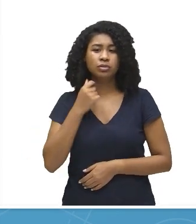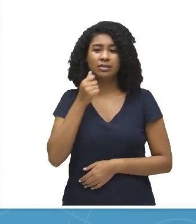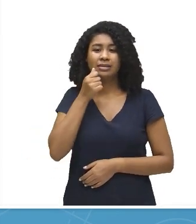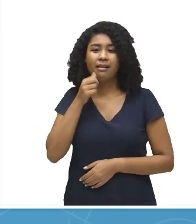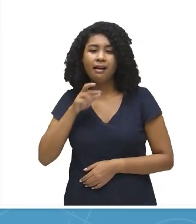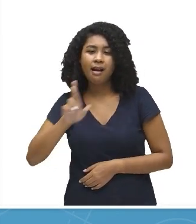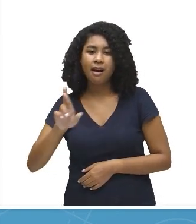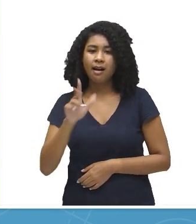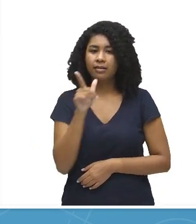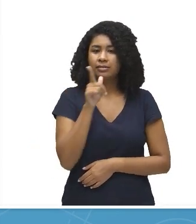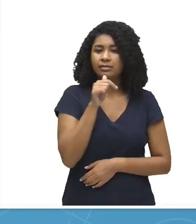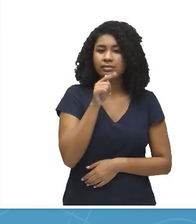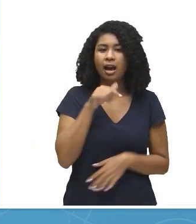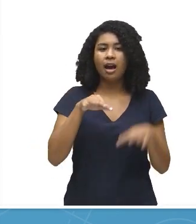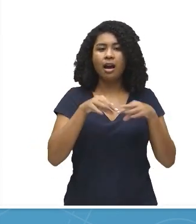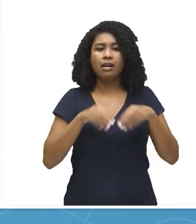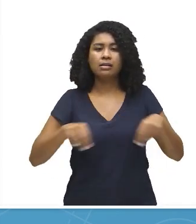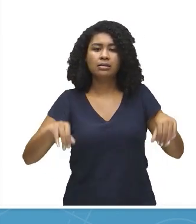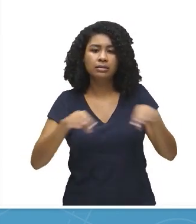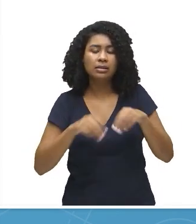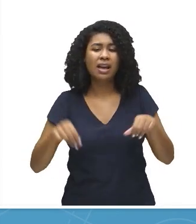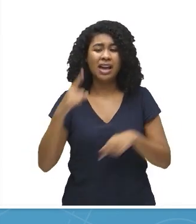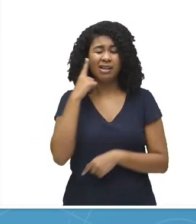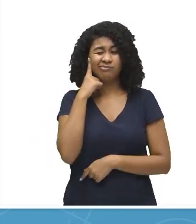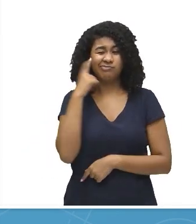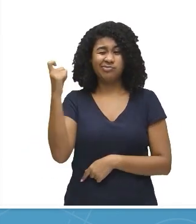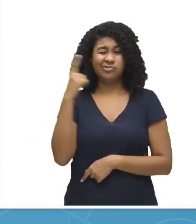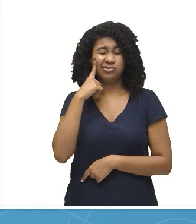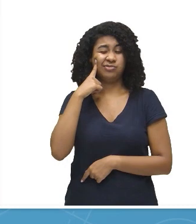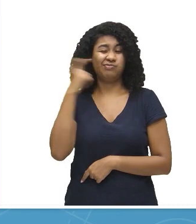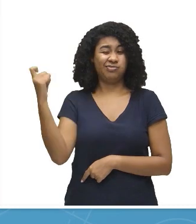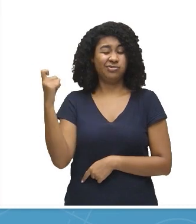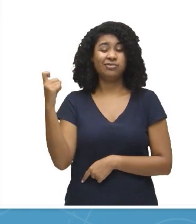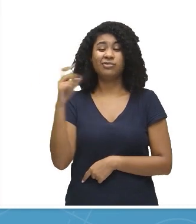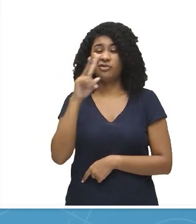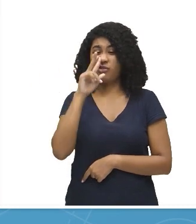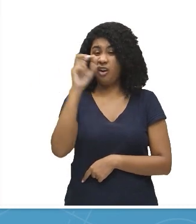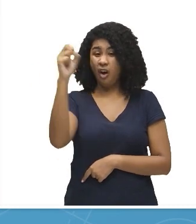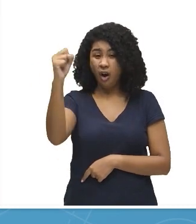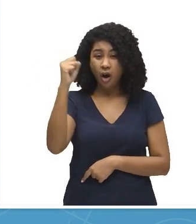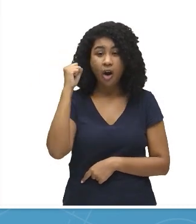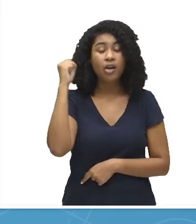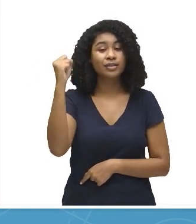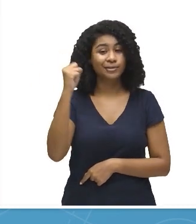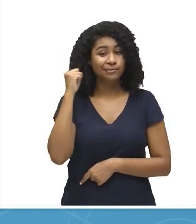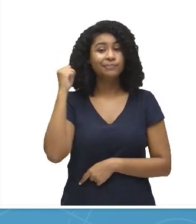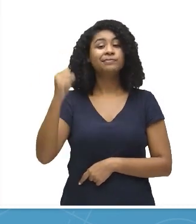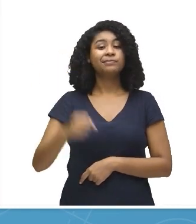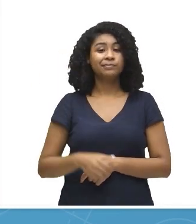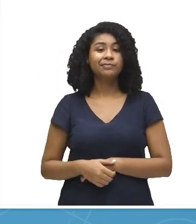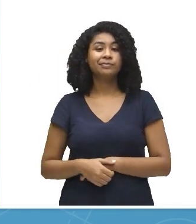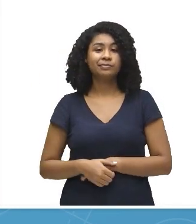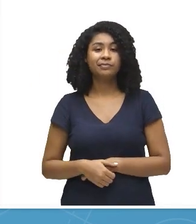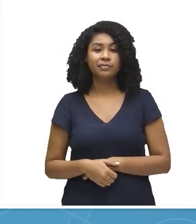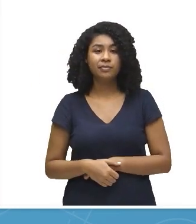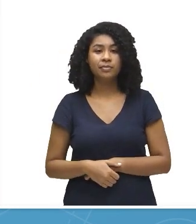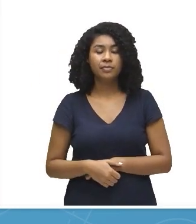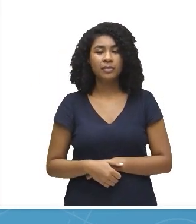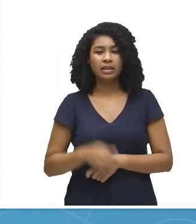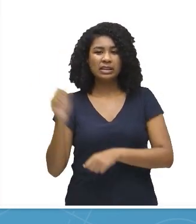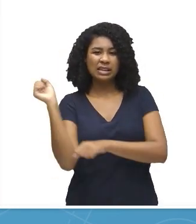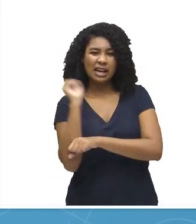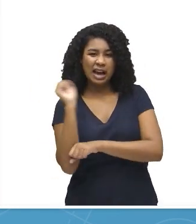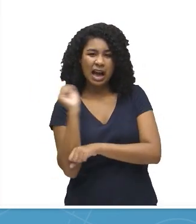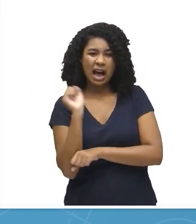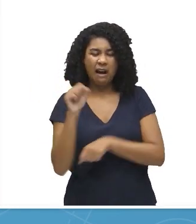do ar, da água, solo, a poluição sonora também, né? A gente observa aí o barulho dos